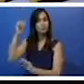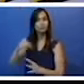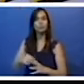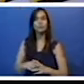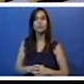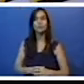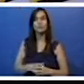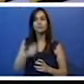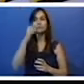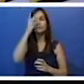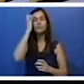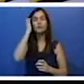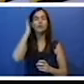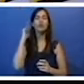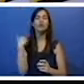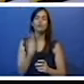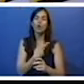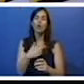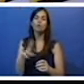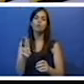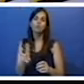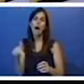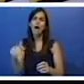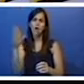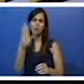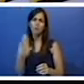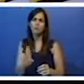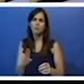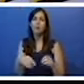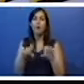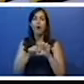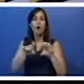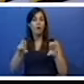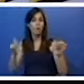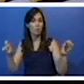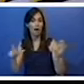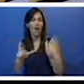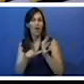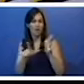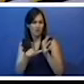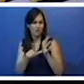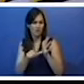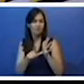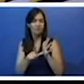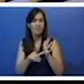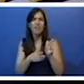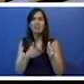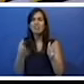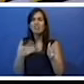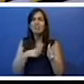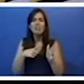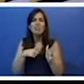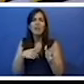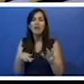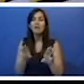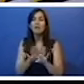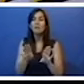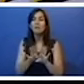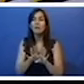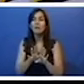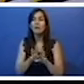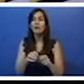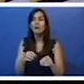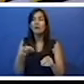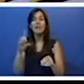ferramentas ou de canos muito embora algumas lojas em algumas lojas existam também o valor